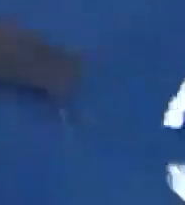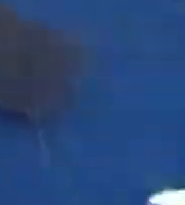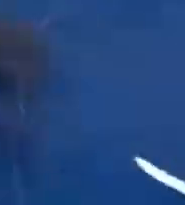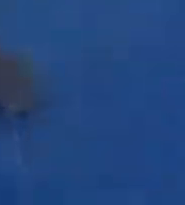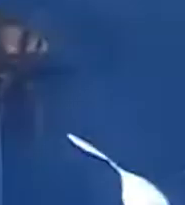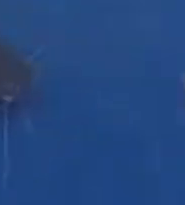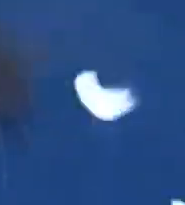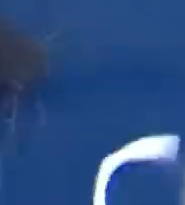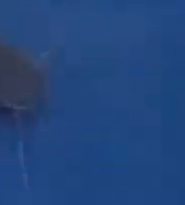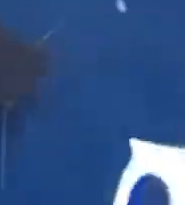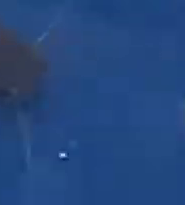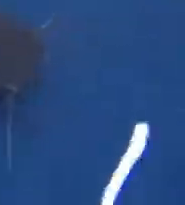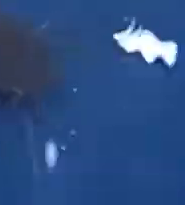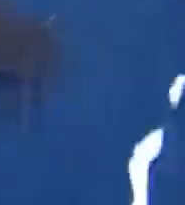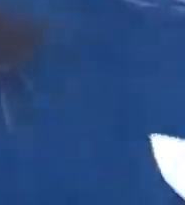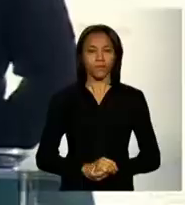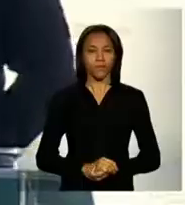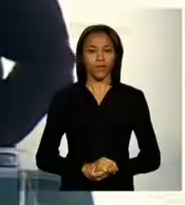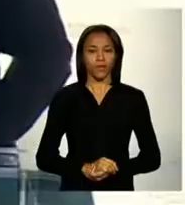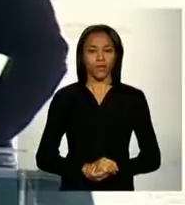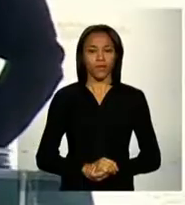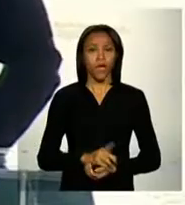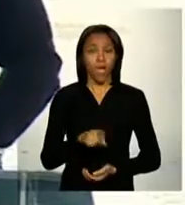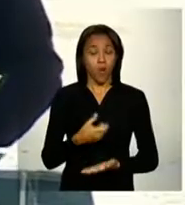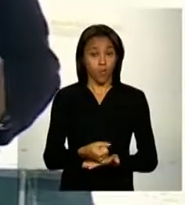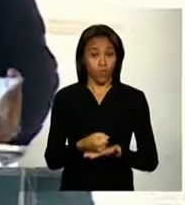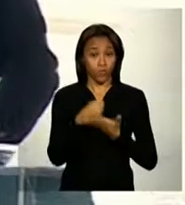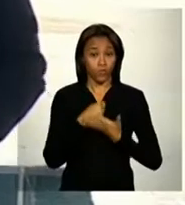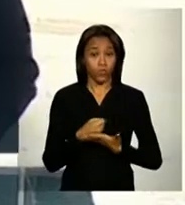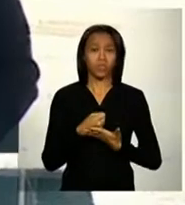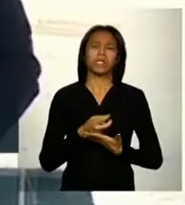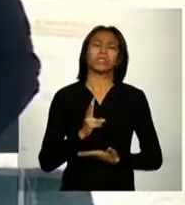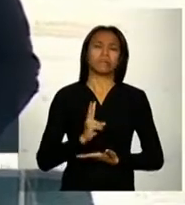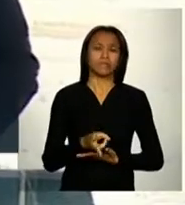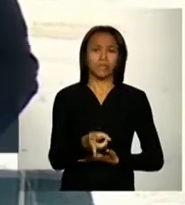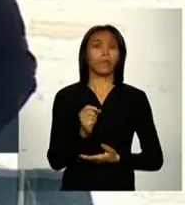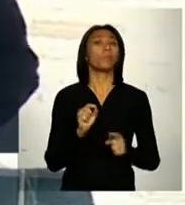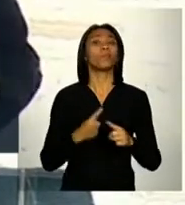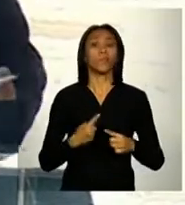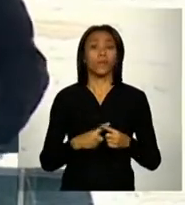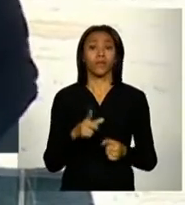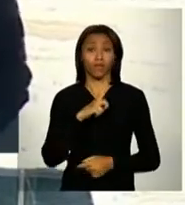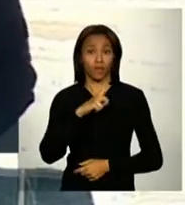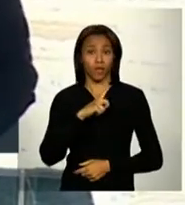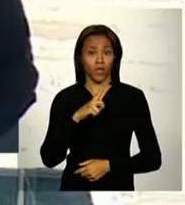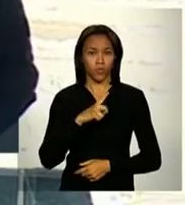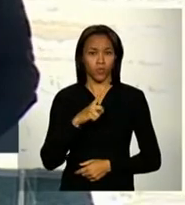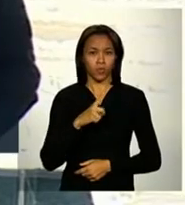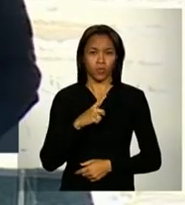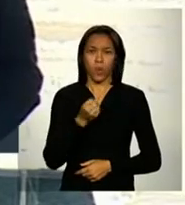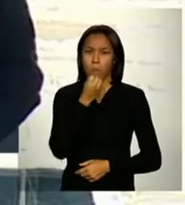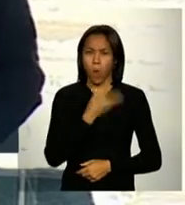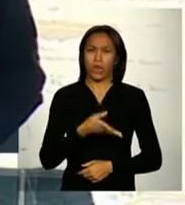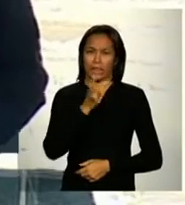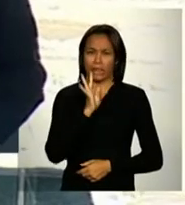aqui e esse é uma contribuição que nós podemos dar justamente porque temos uma estrutura técnica aqui de alta qualidade